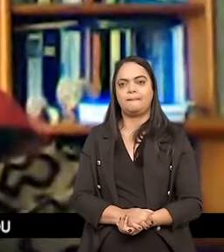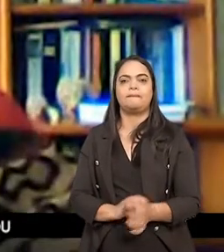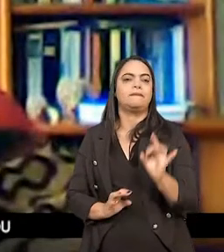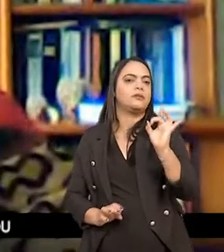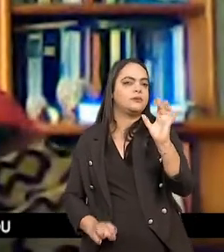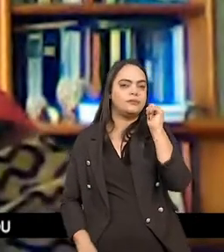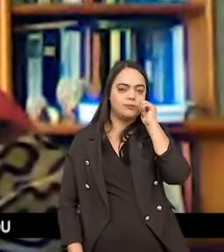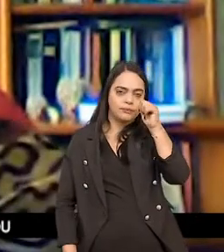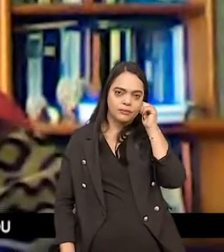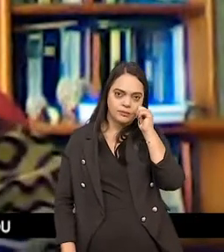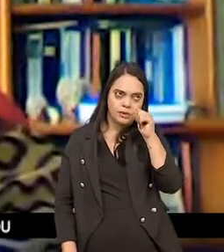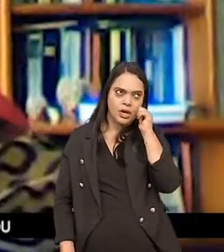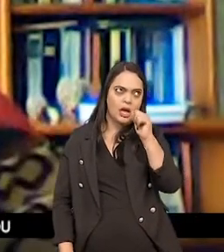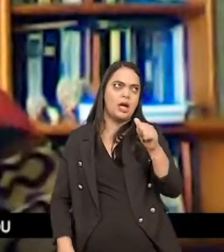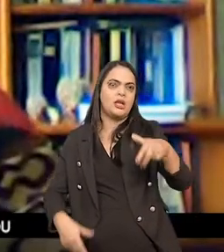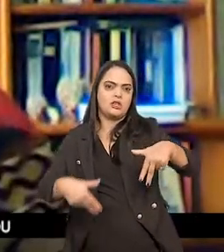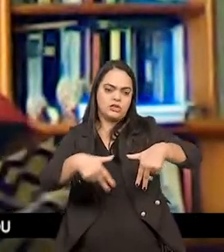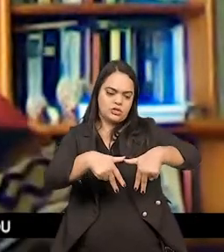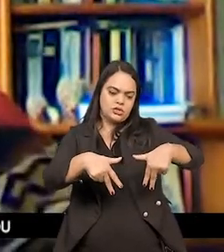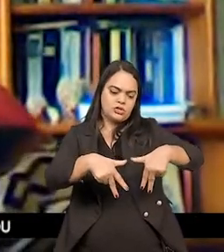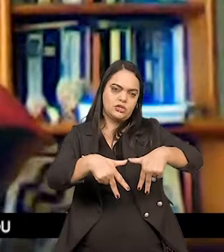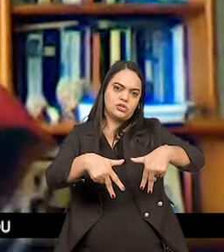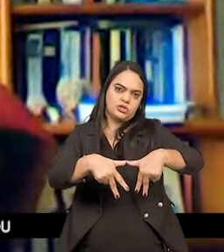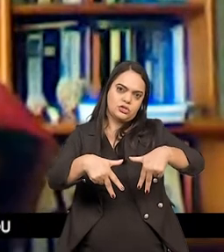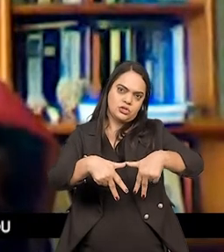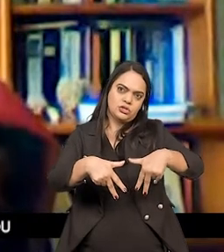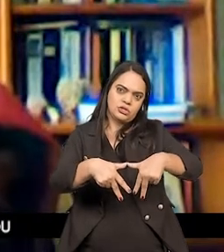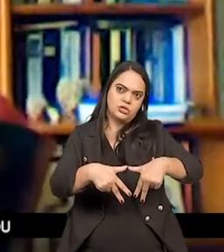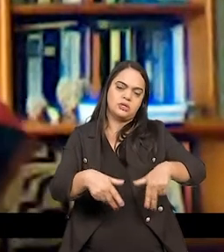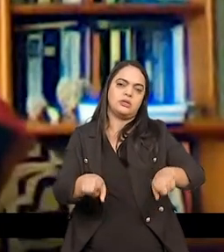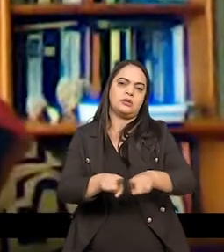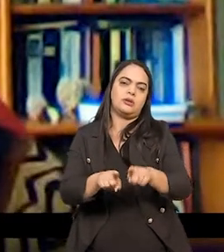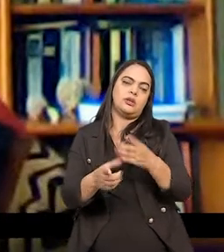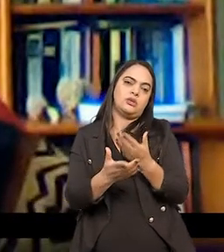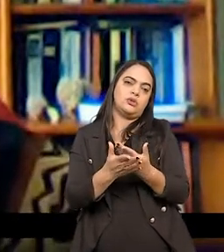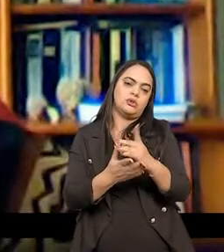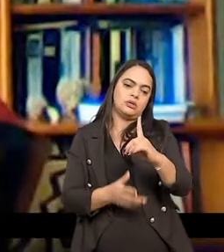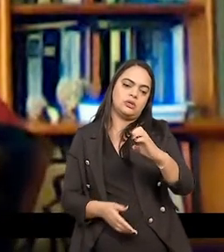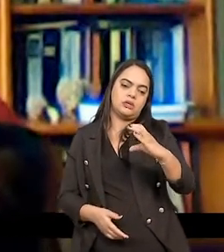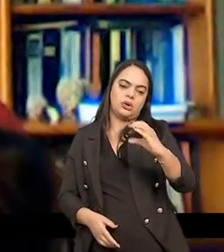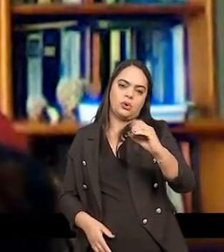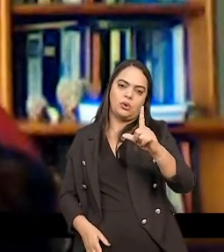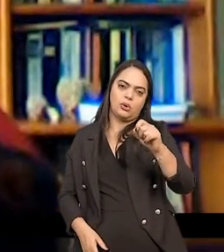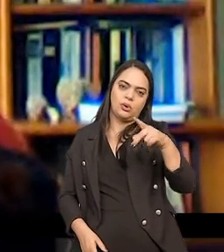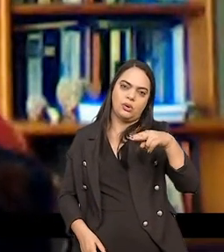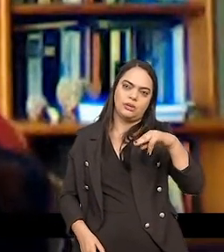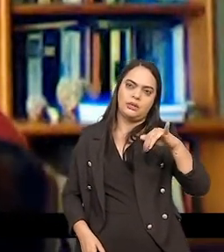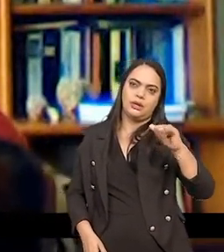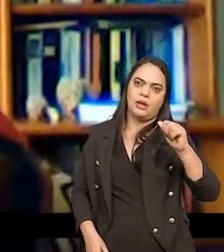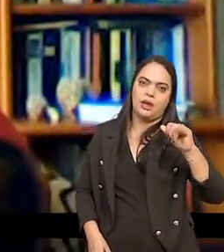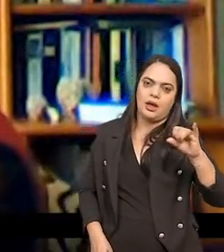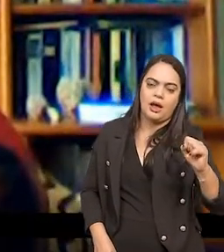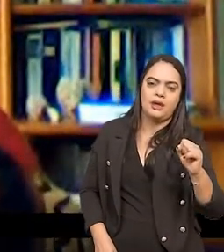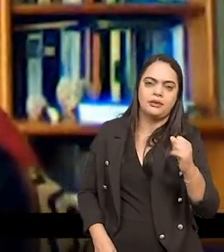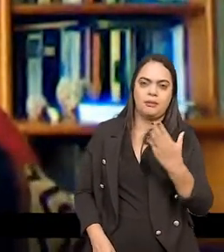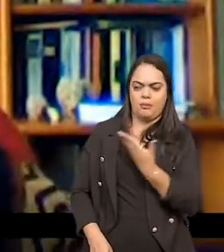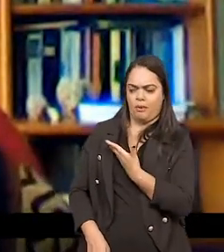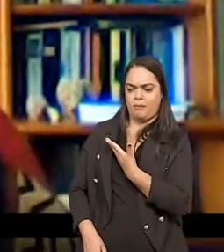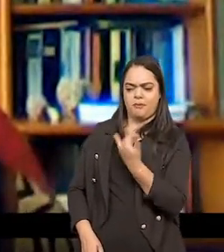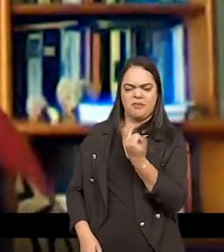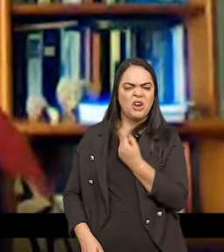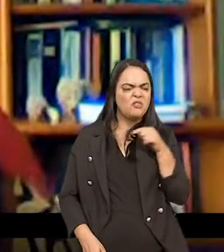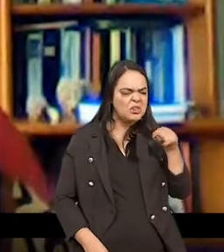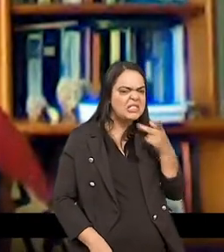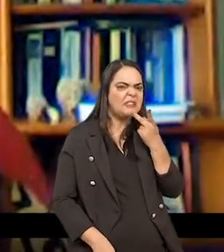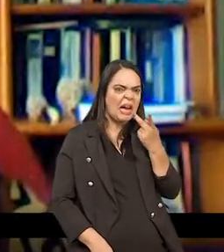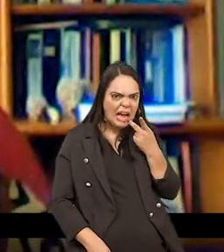mulheres, gênero, intersexualidade e tudo decoloniais. Daí falou meu colega assim, mas não, tu tá louca, tu vai pisar nesse